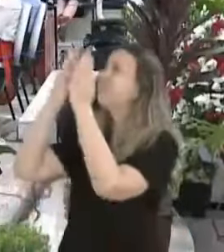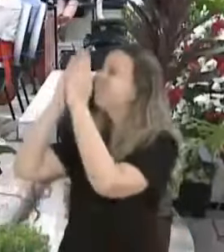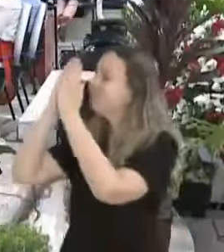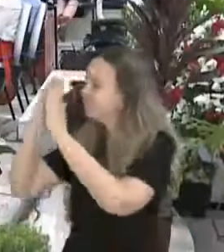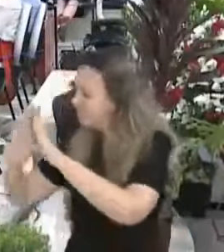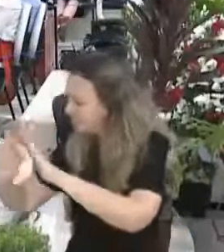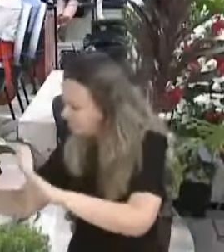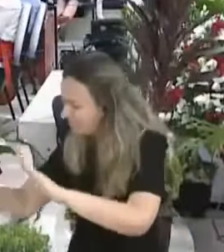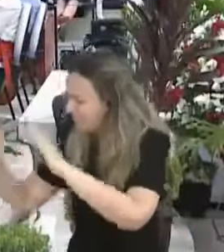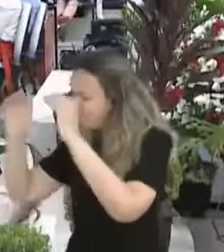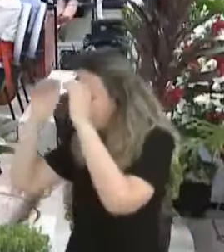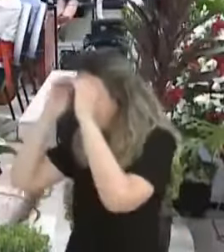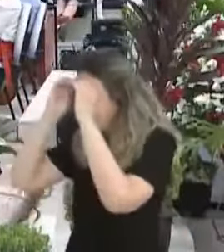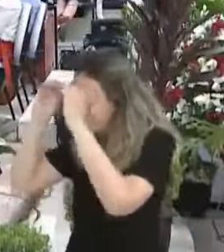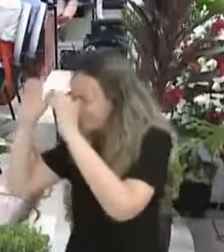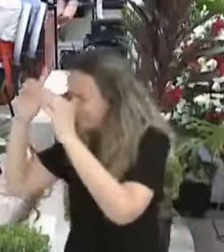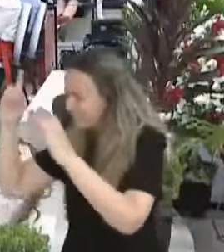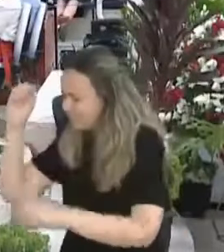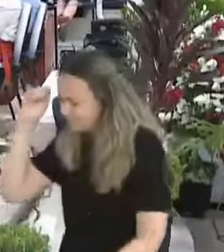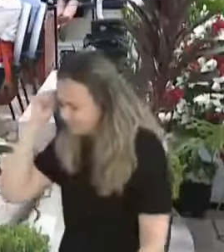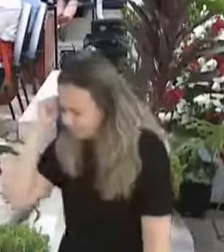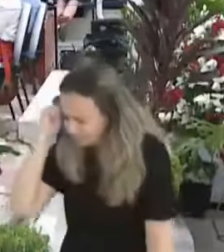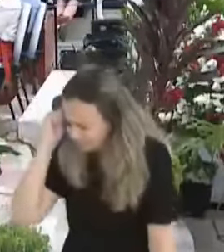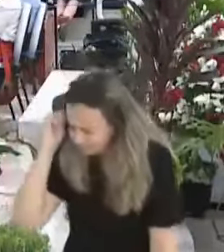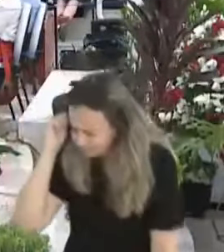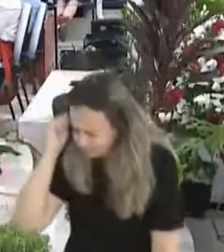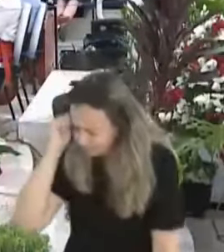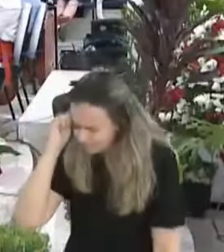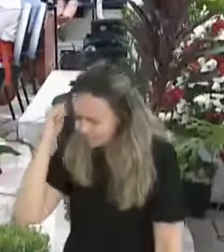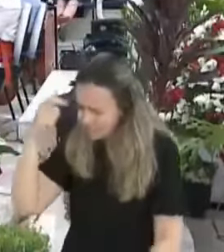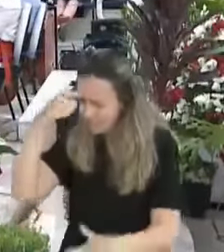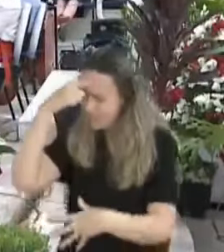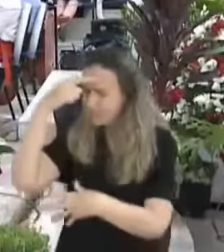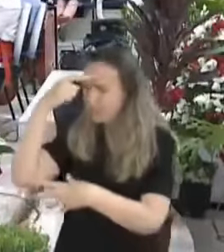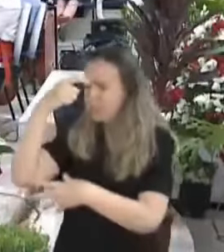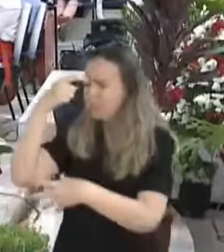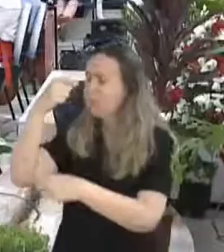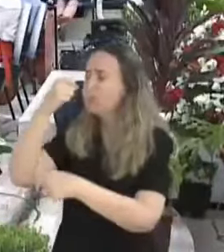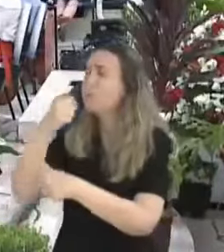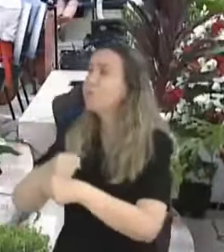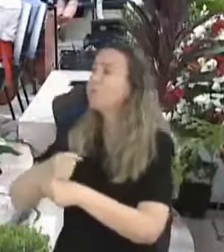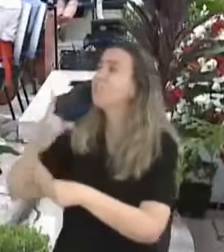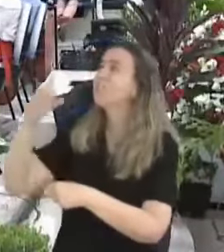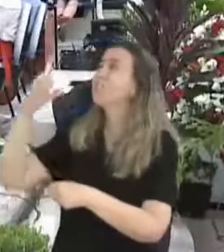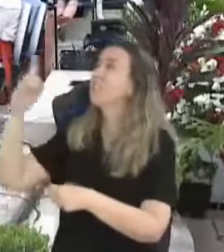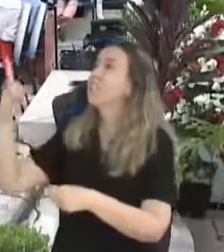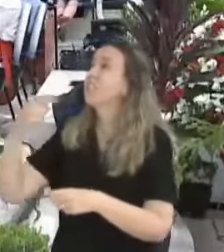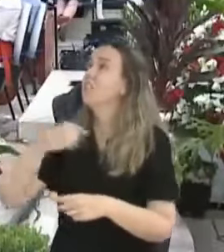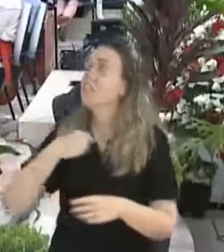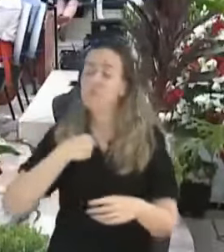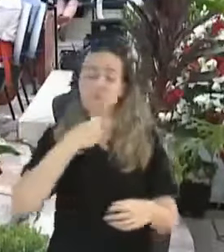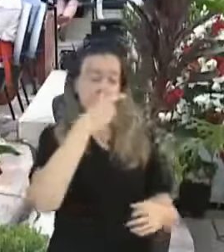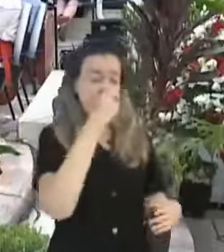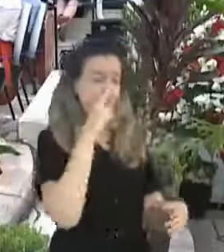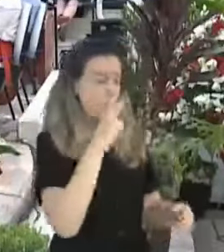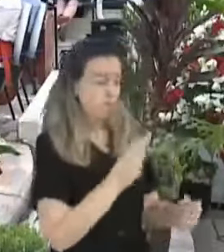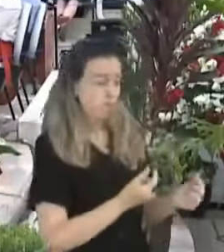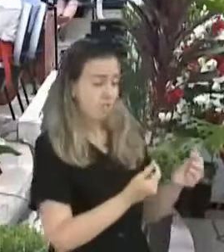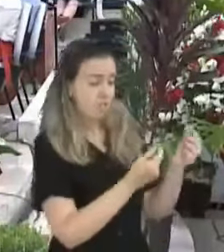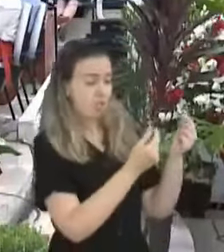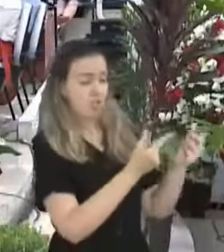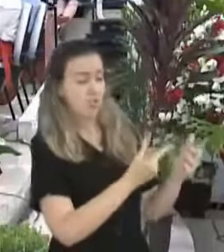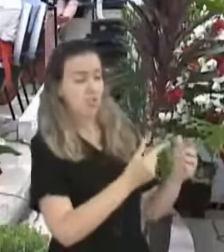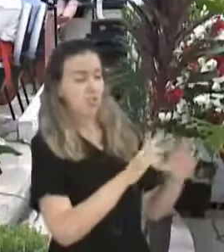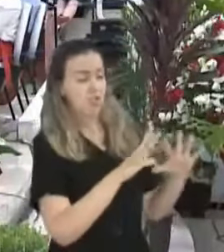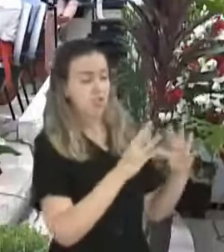outras palavras, Jó, você não pode continuar confiando apenas na sua riqueza. Então, se